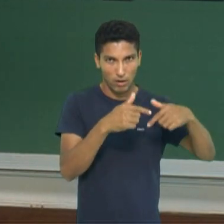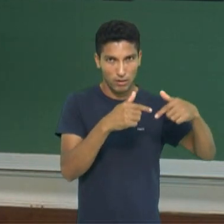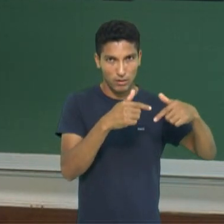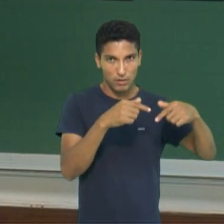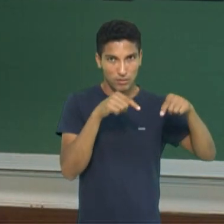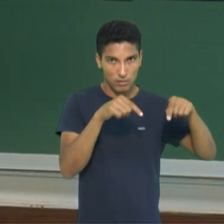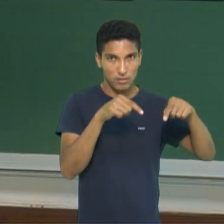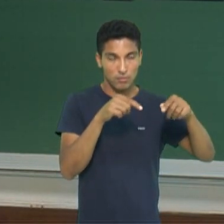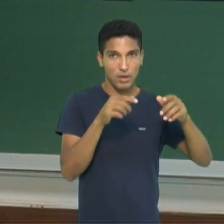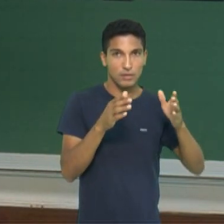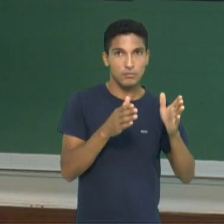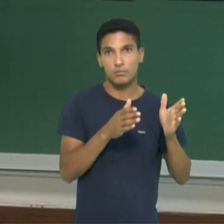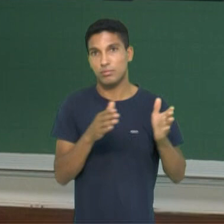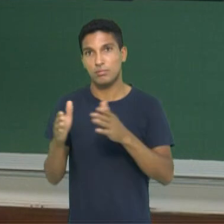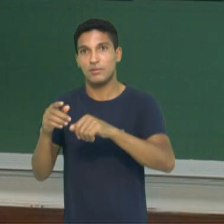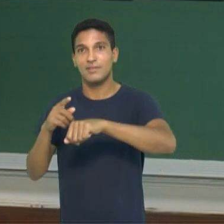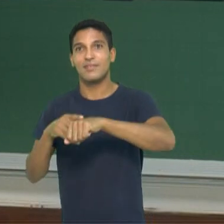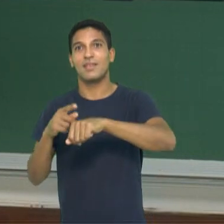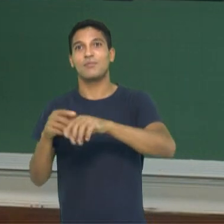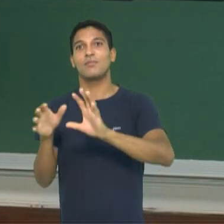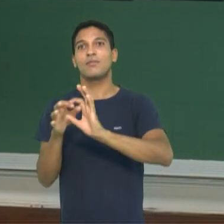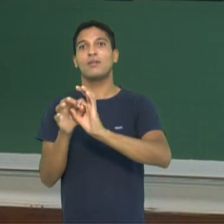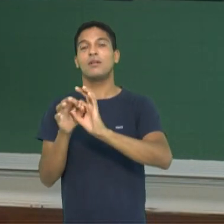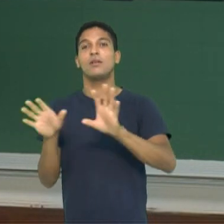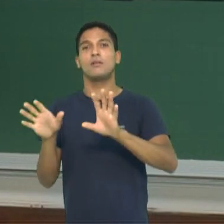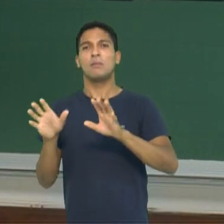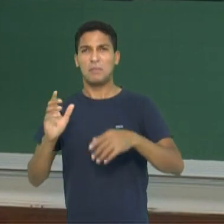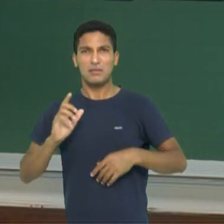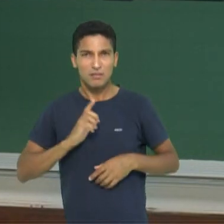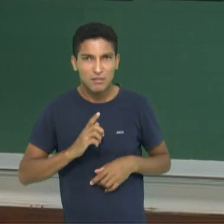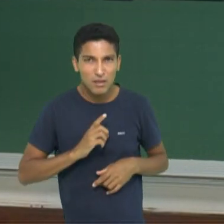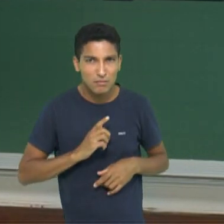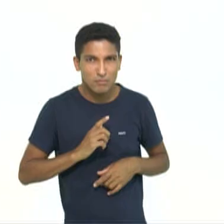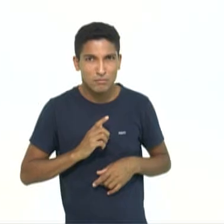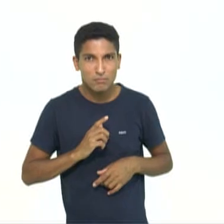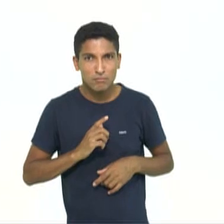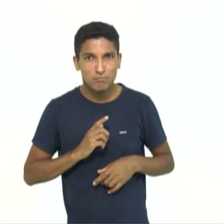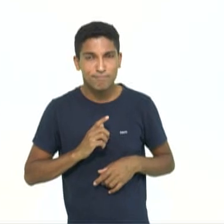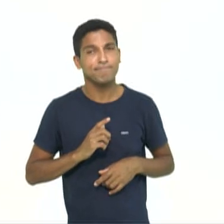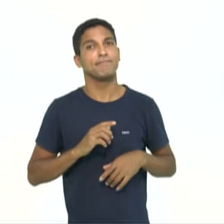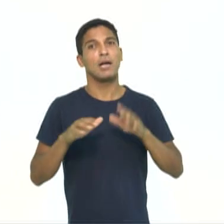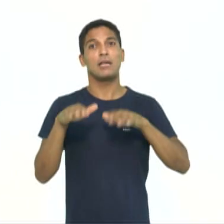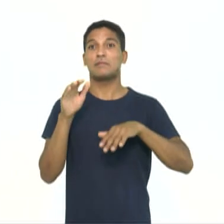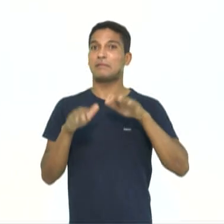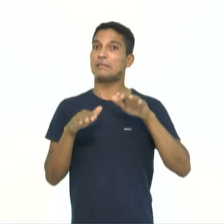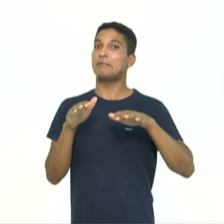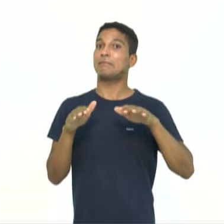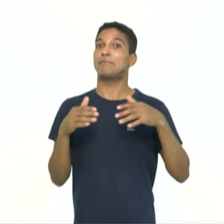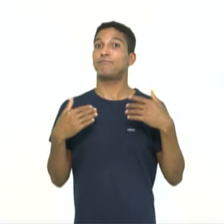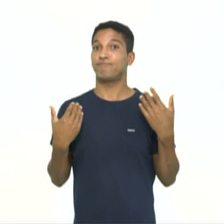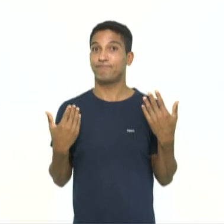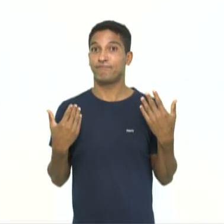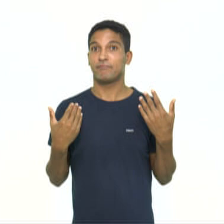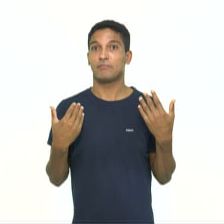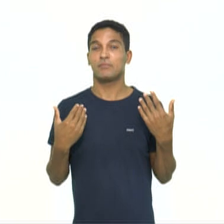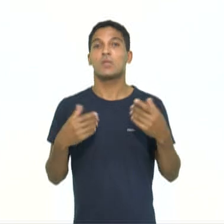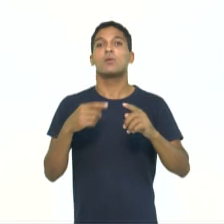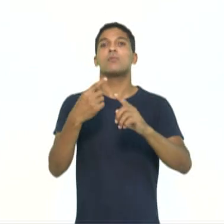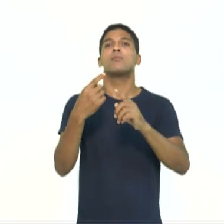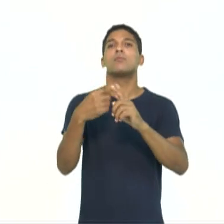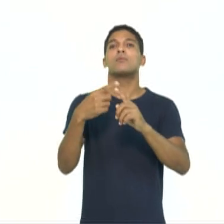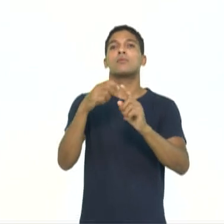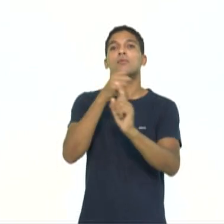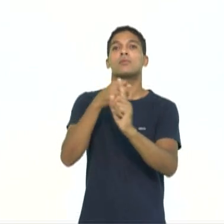se comportando conforme um padrão novamente. Porque a sociedade do consumo de massas,